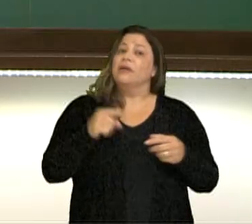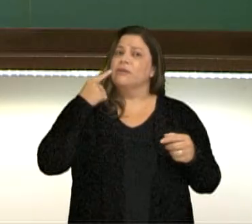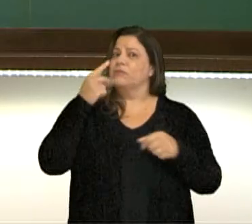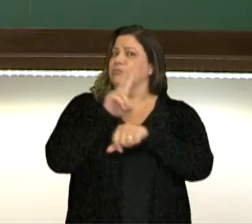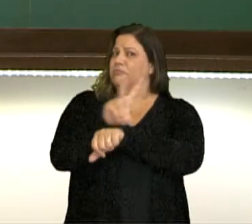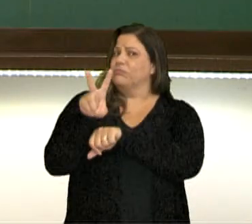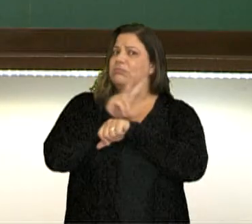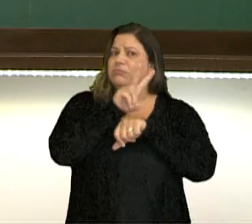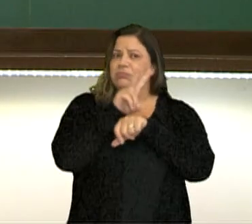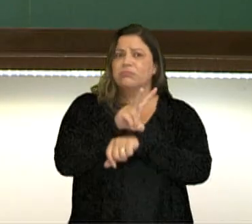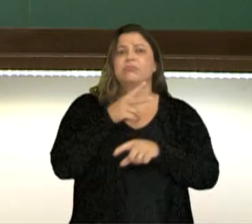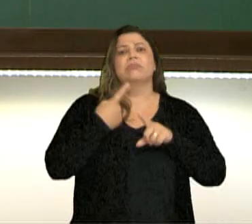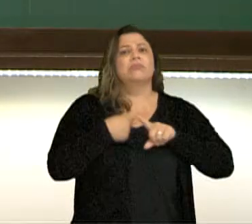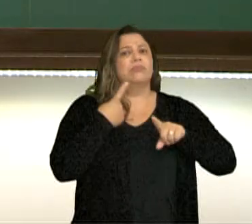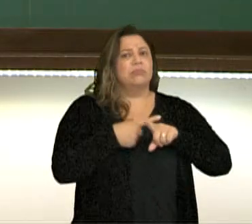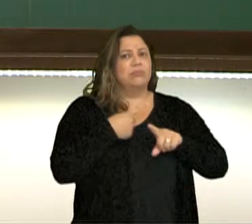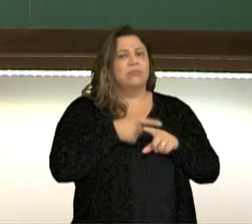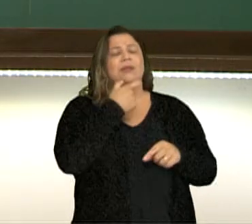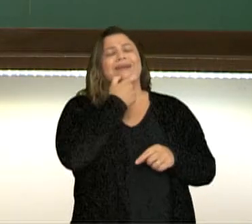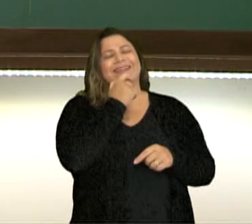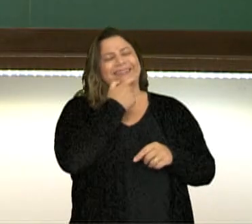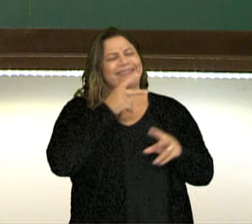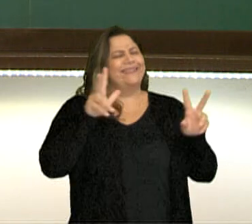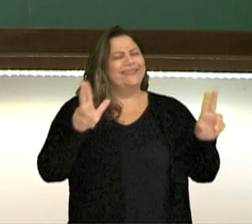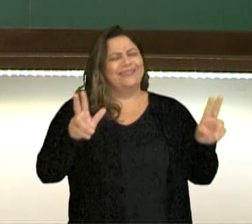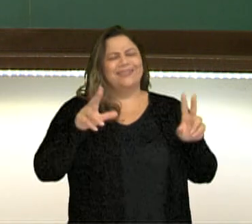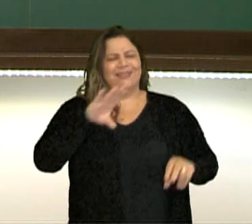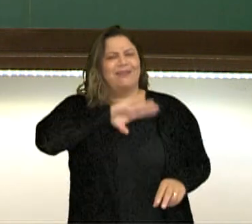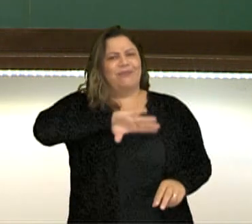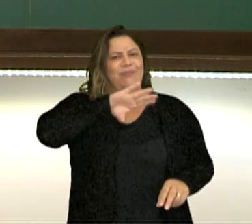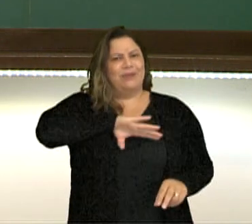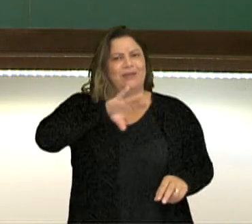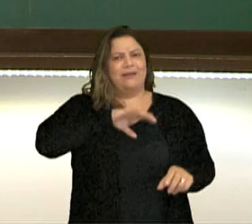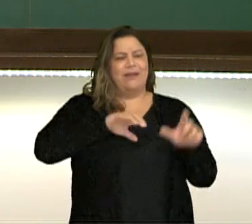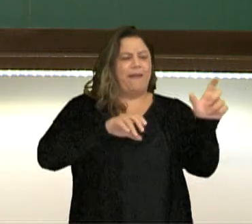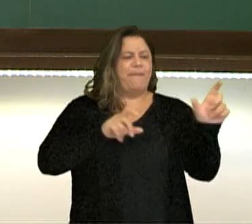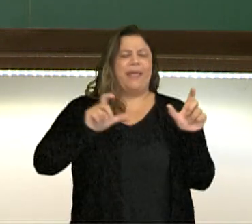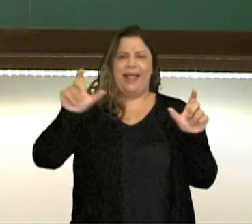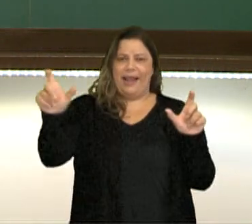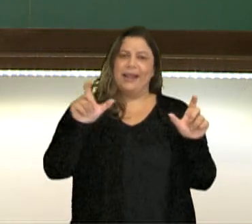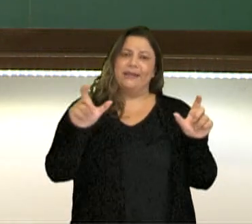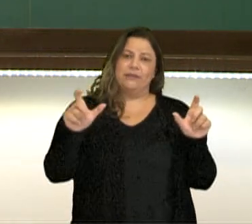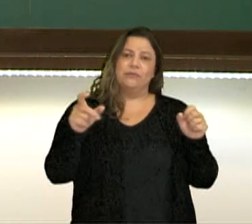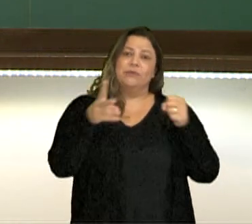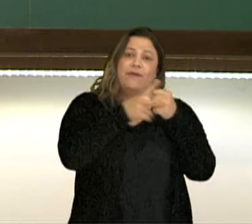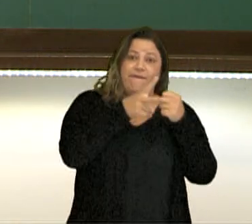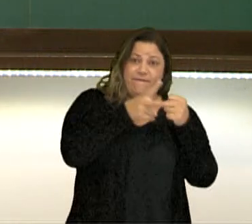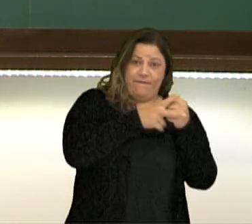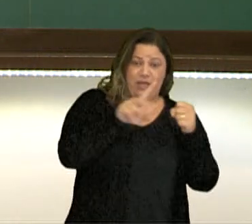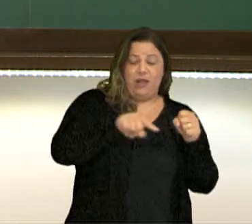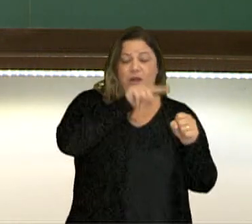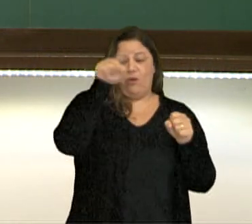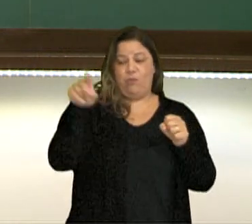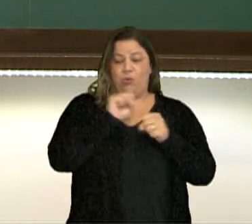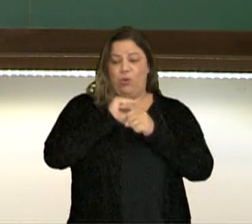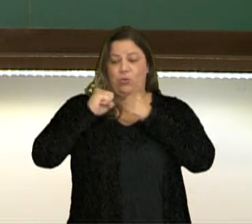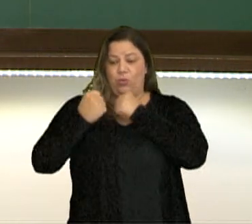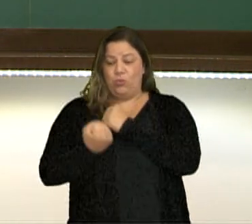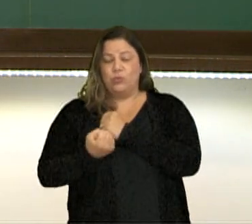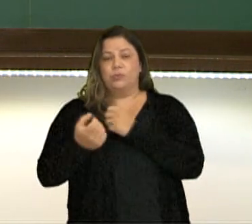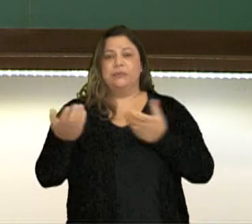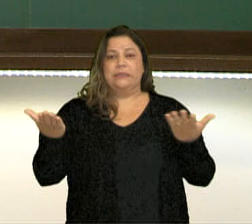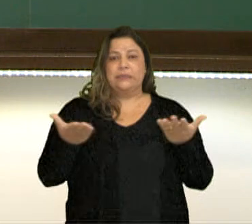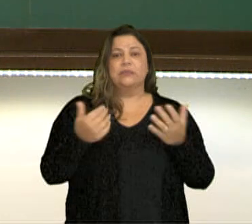muito, porque em inglês, assim também como no português, algumas palavras podem ser verbo, pode ser substantivo. Então você tem que